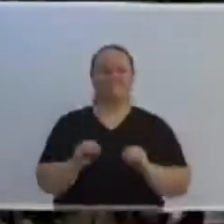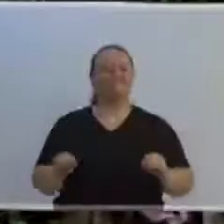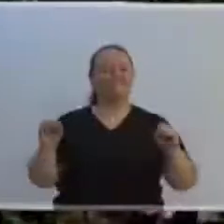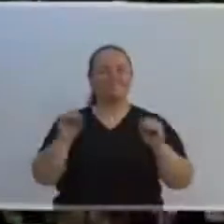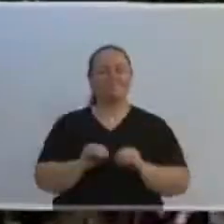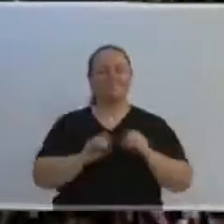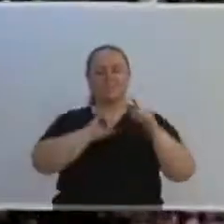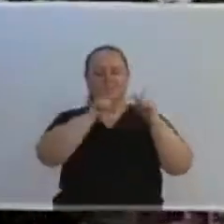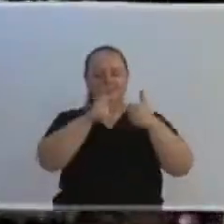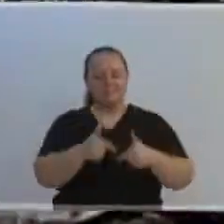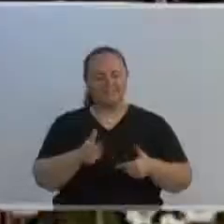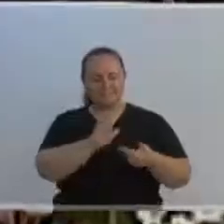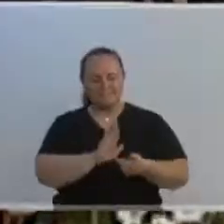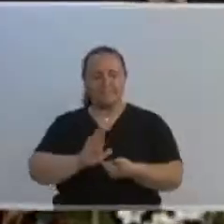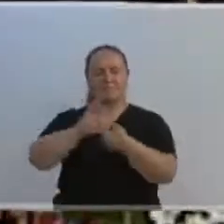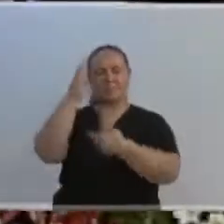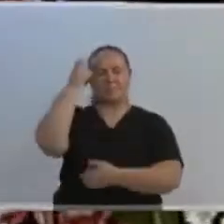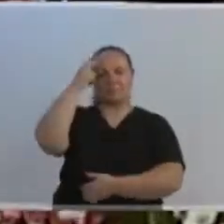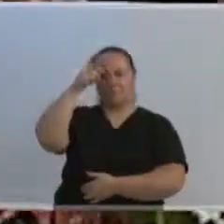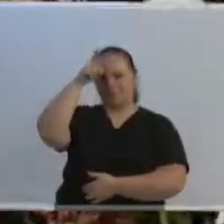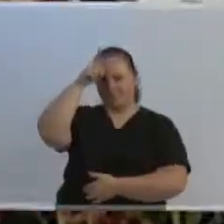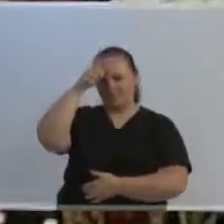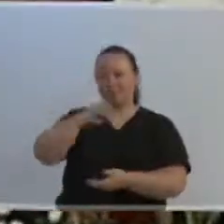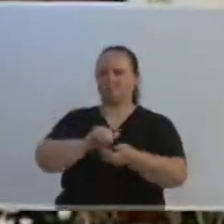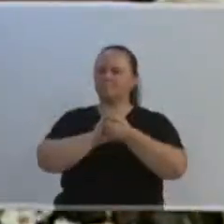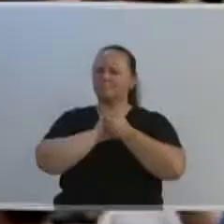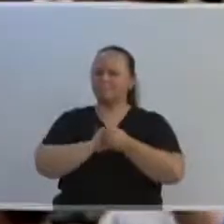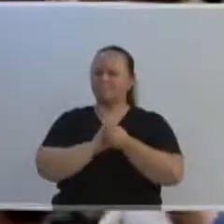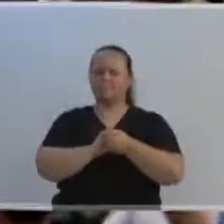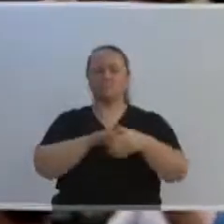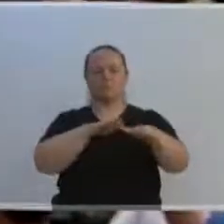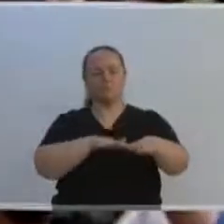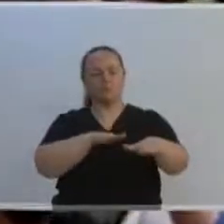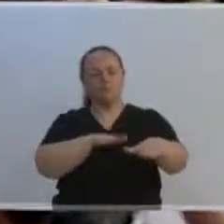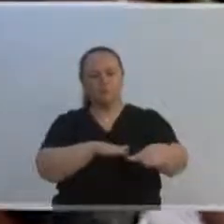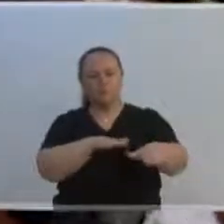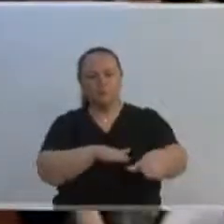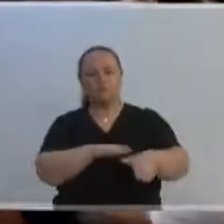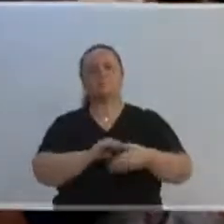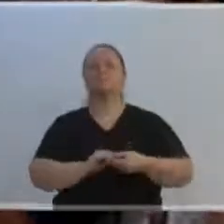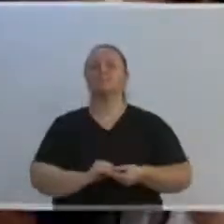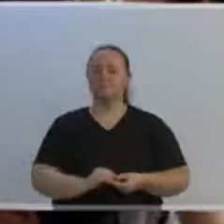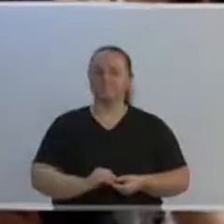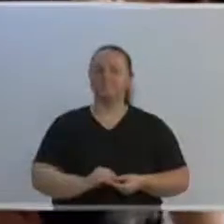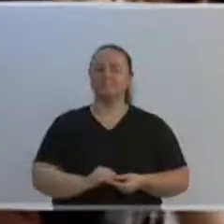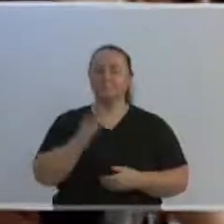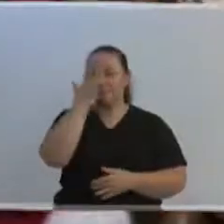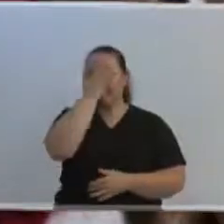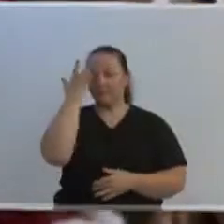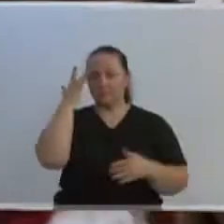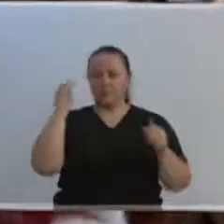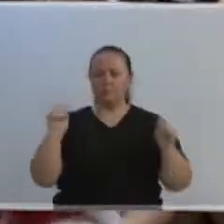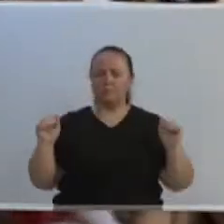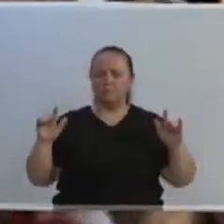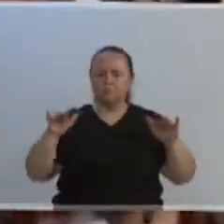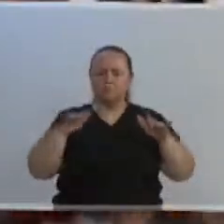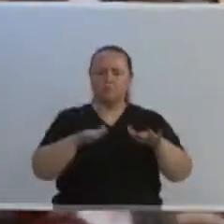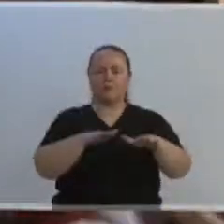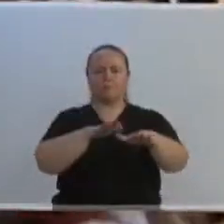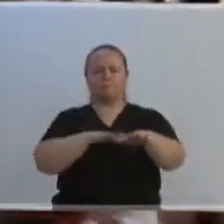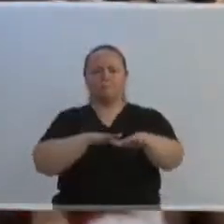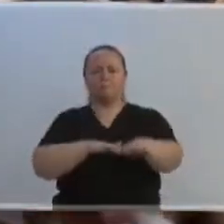mais uma vez esse desfile a todos aqueles que participam mais de três mil pessoas